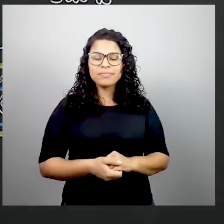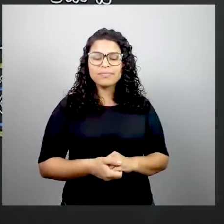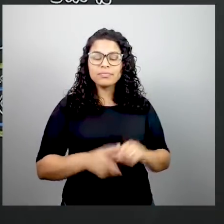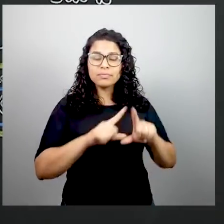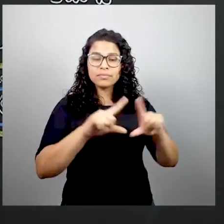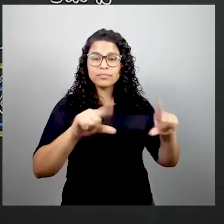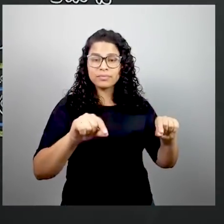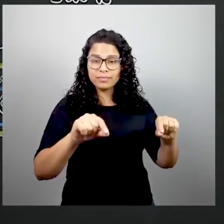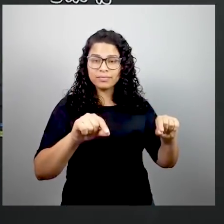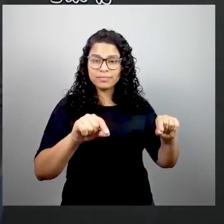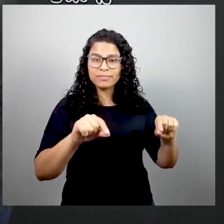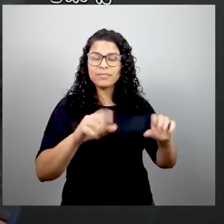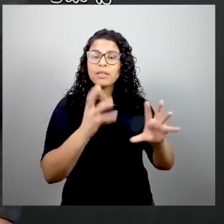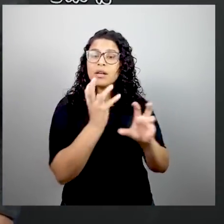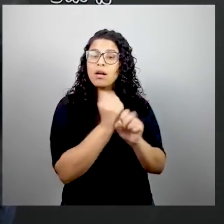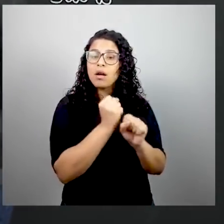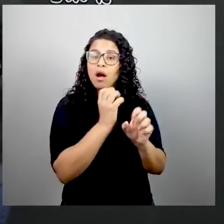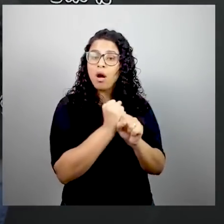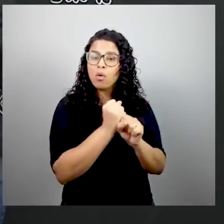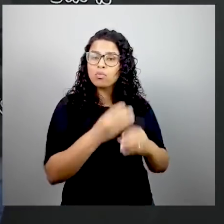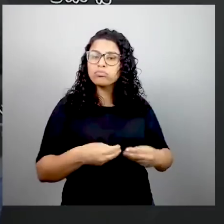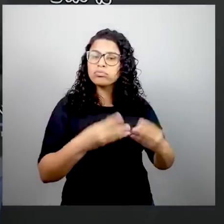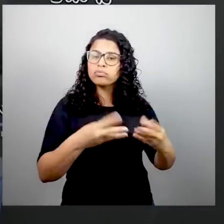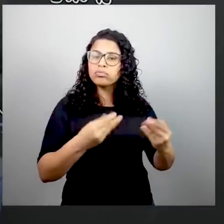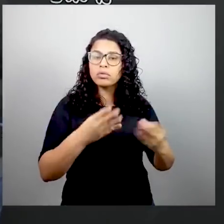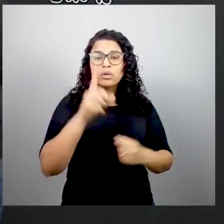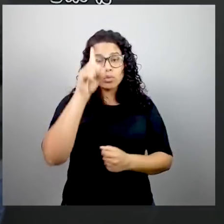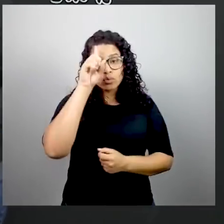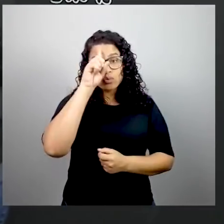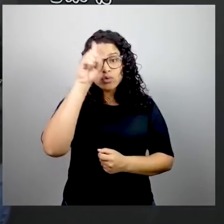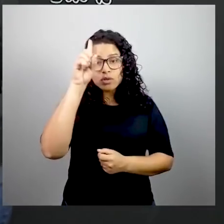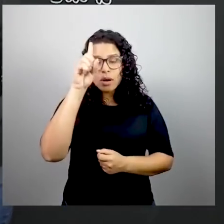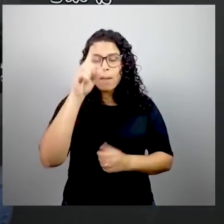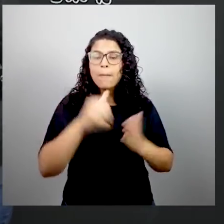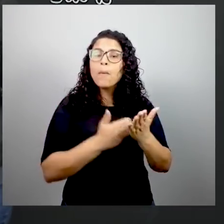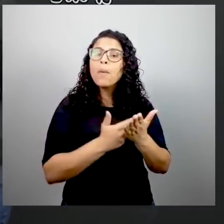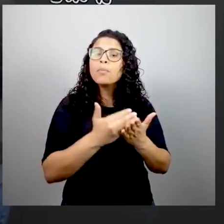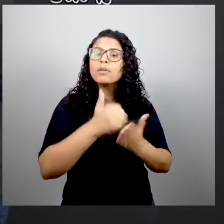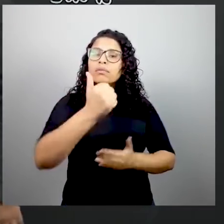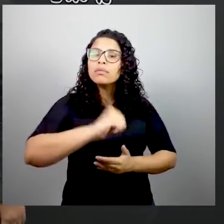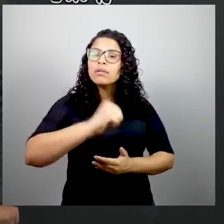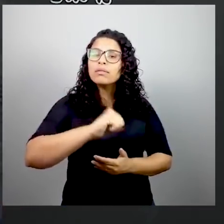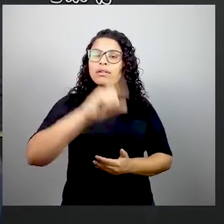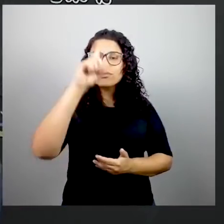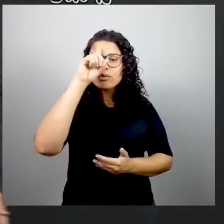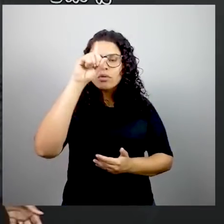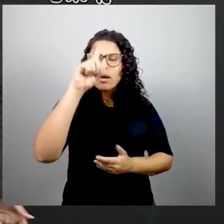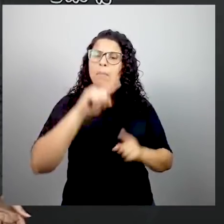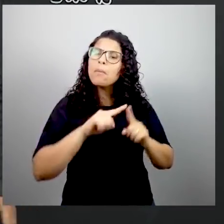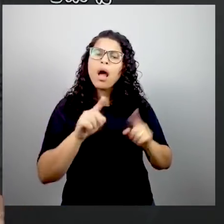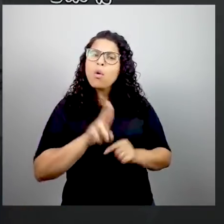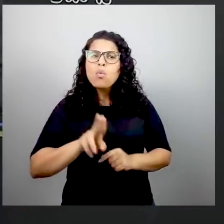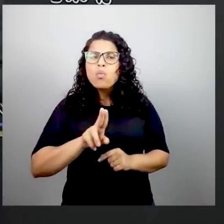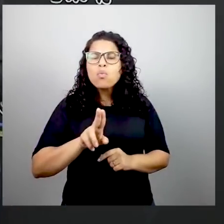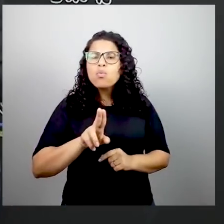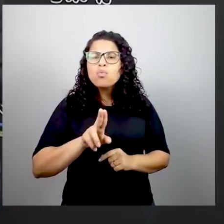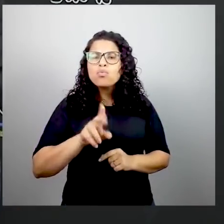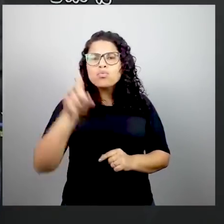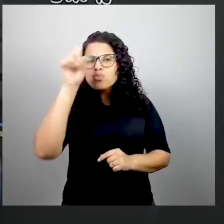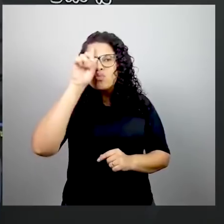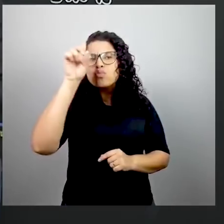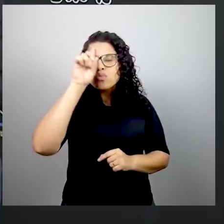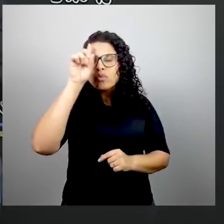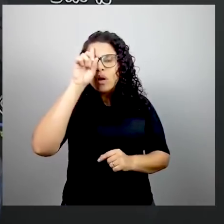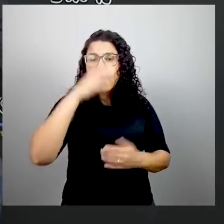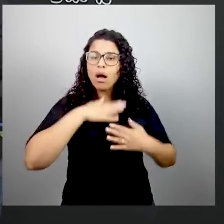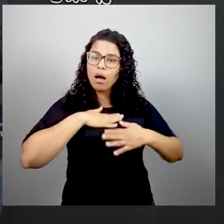aqui, cálculo de consumo por dia. Vamos começar analisando por dia. Você, mas eu não uso todo dia. Vamos fazer